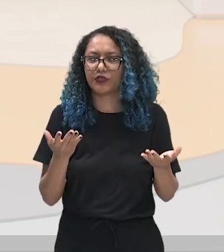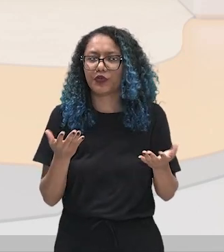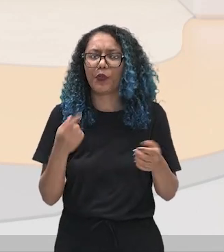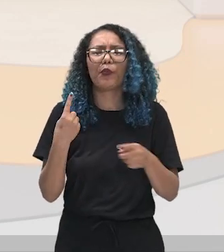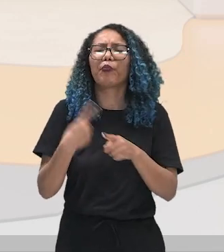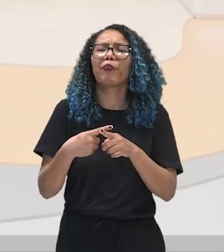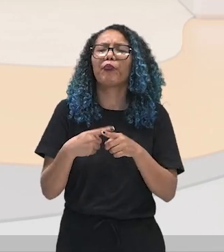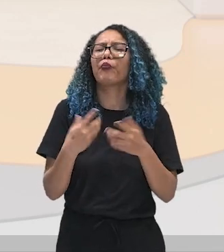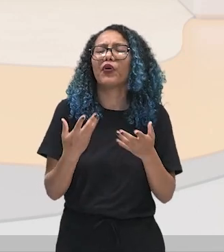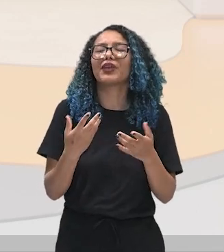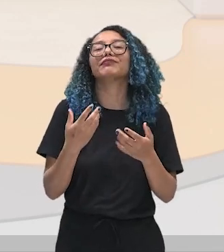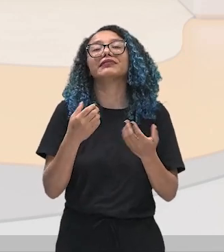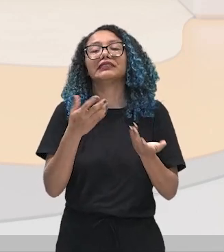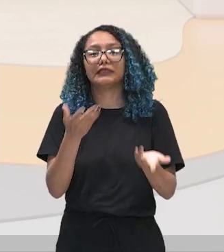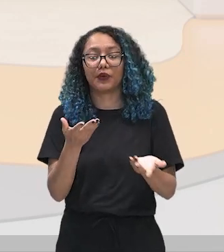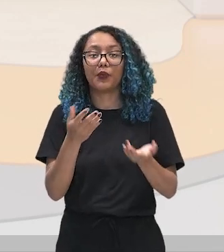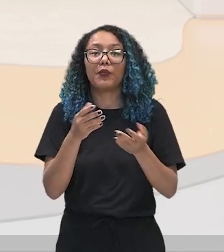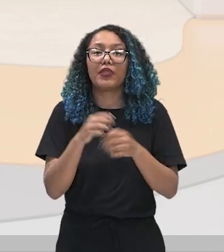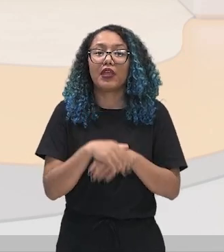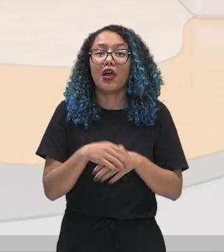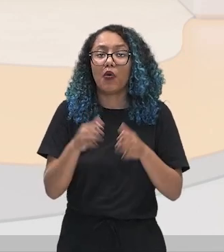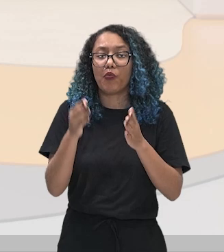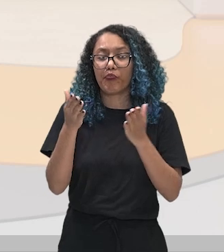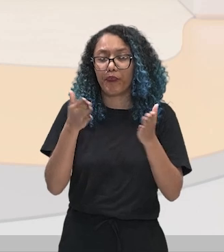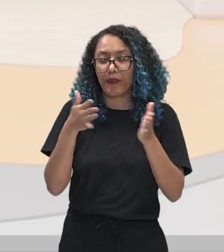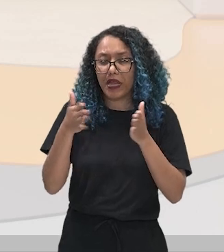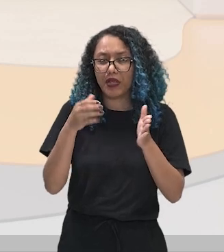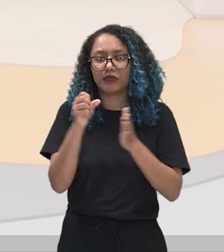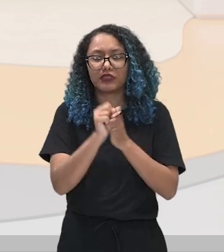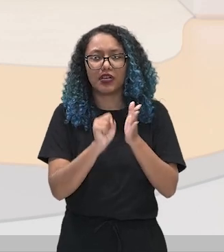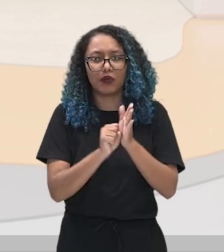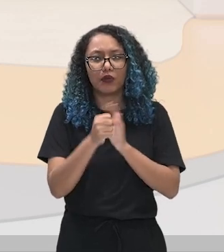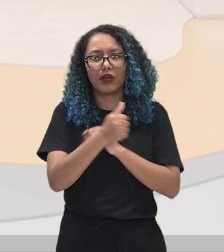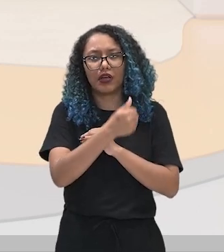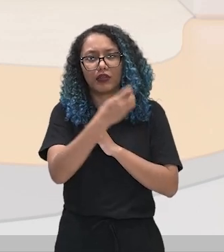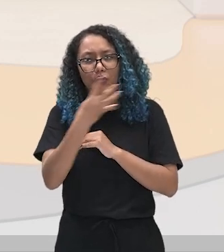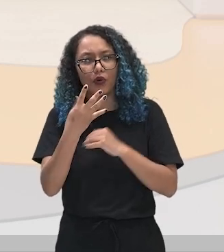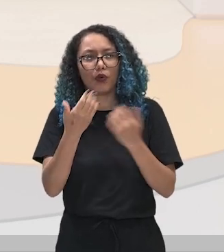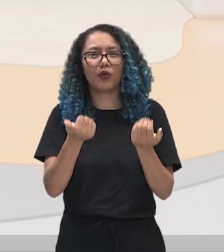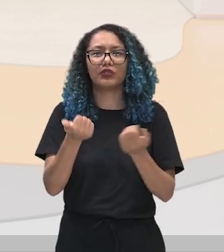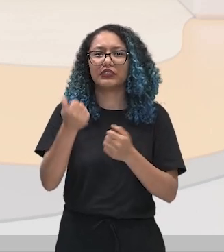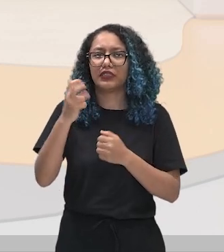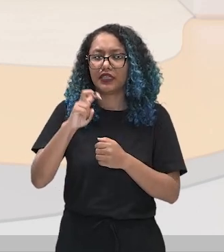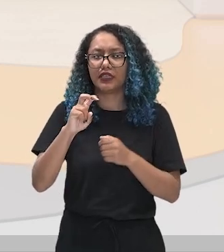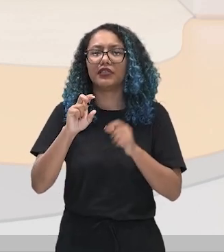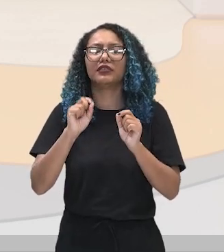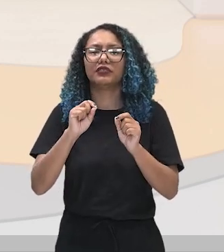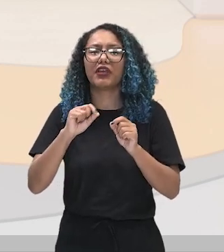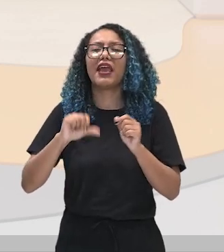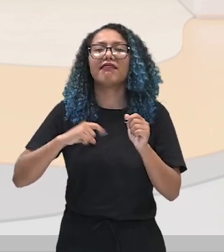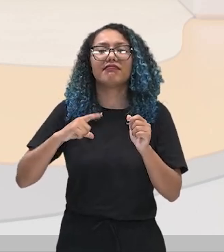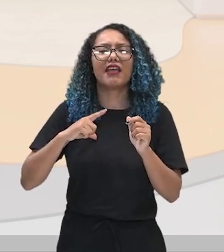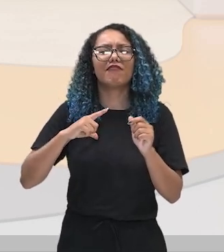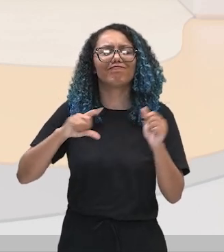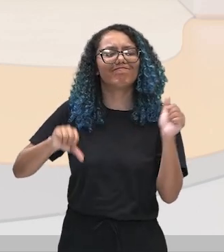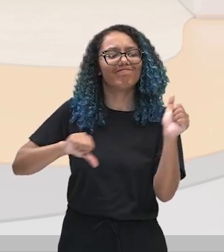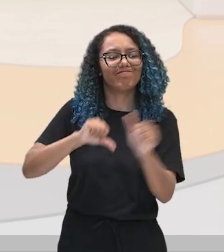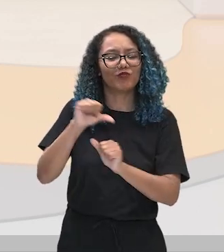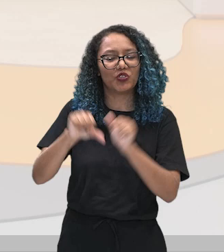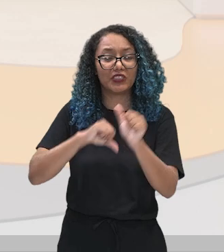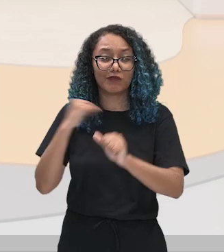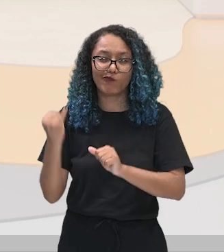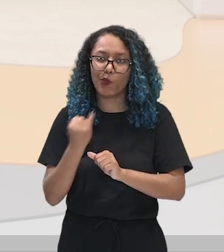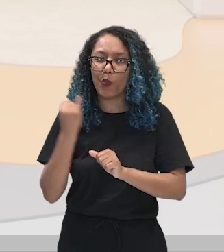quê? Século XIV, século XV, são séculos ali de grandes transformações dentro da Europa. A